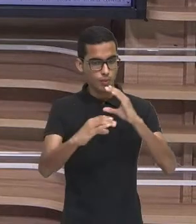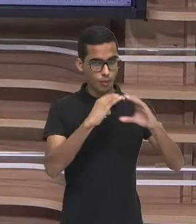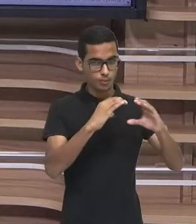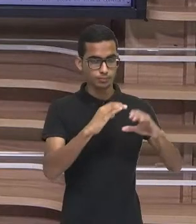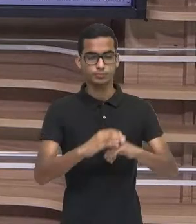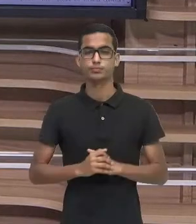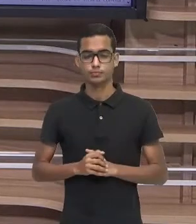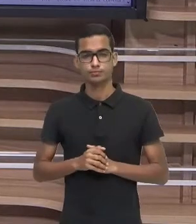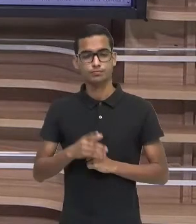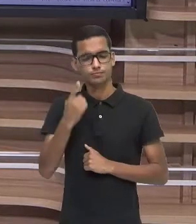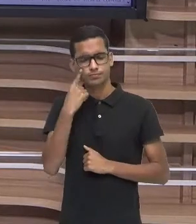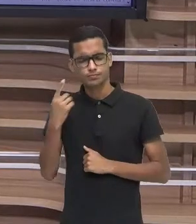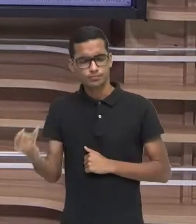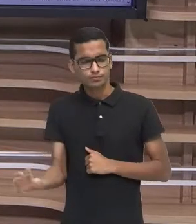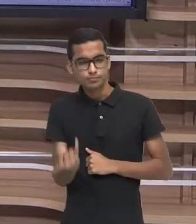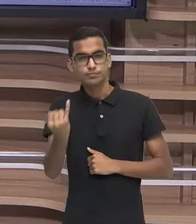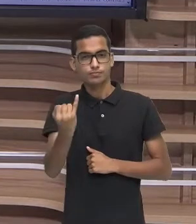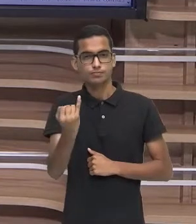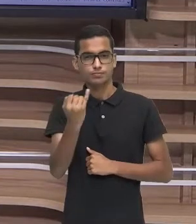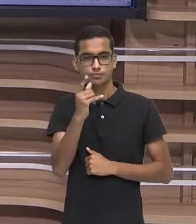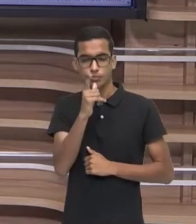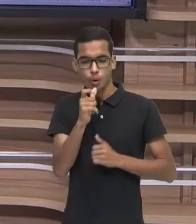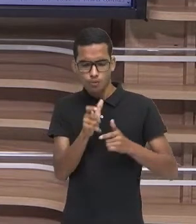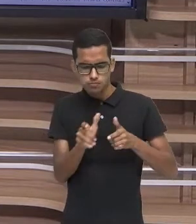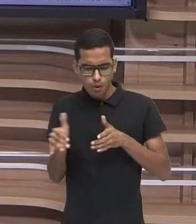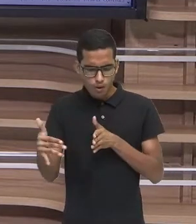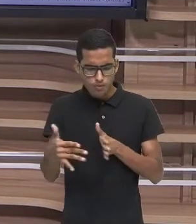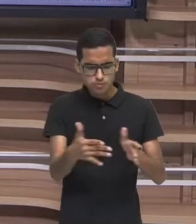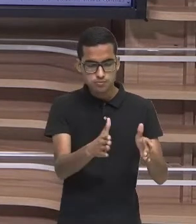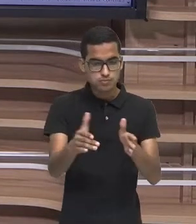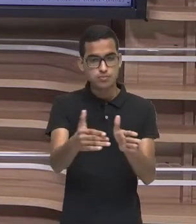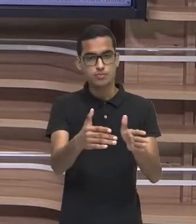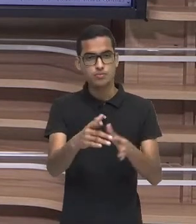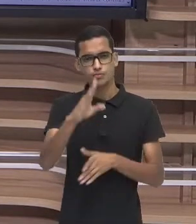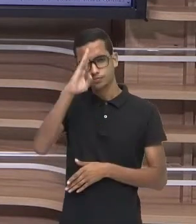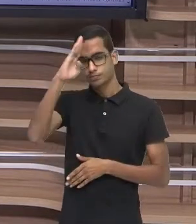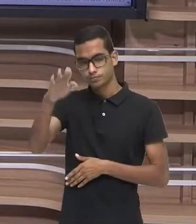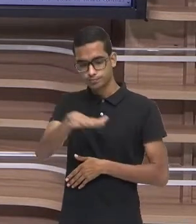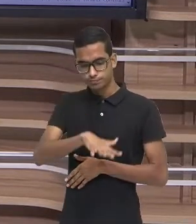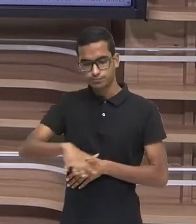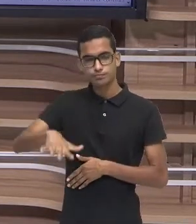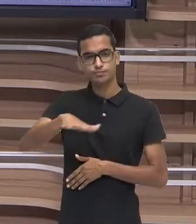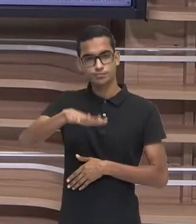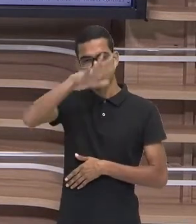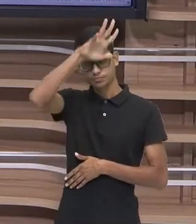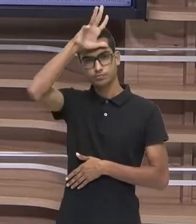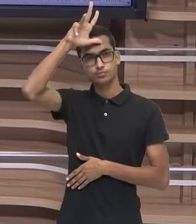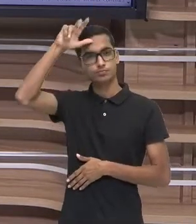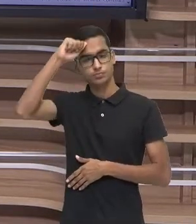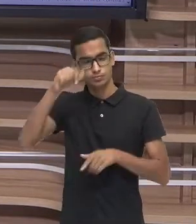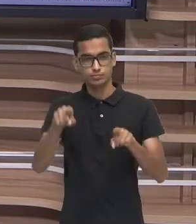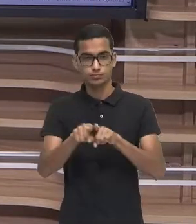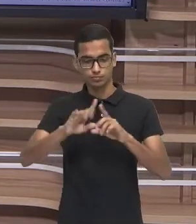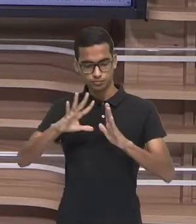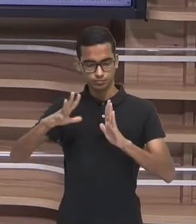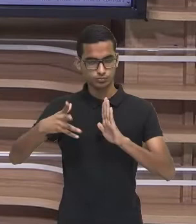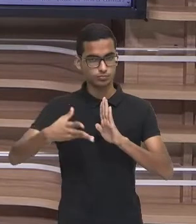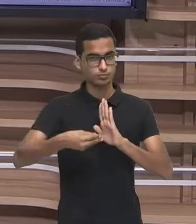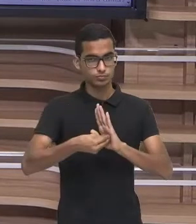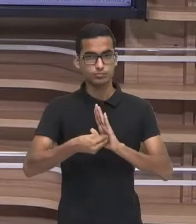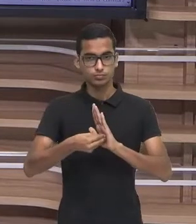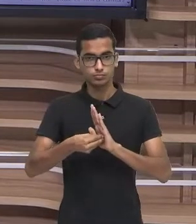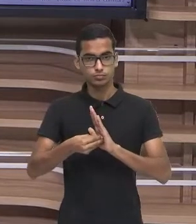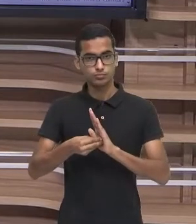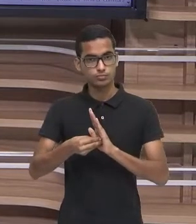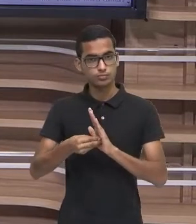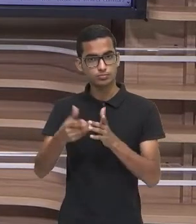a importância dos rios, principalmente aqui para a nossa região, né? A região amazônica, onde